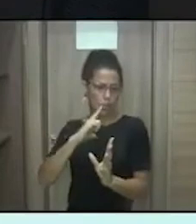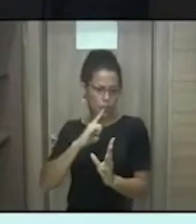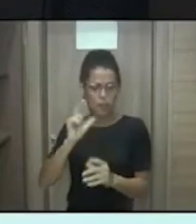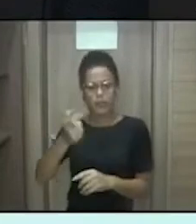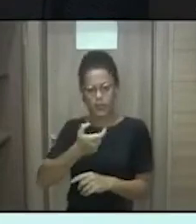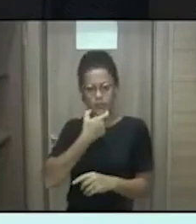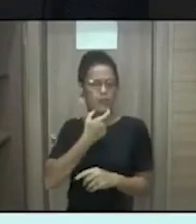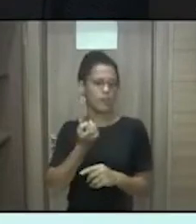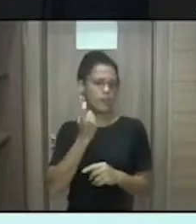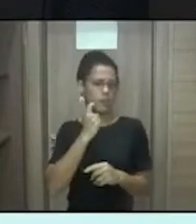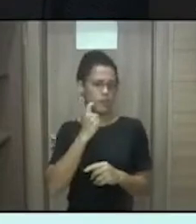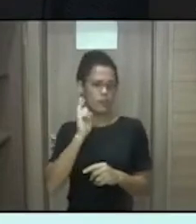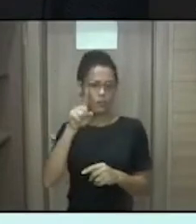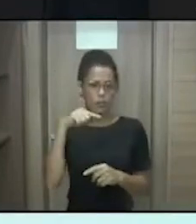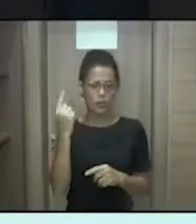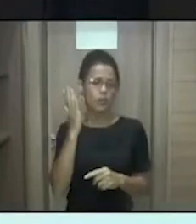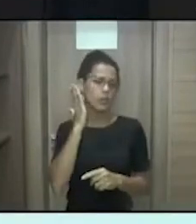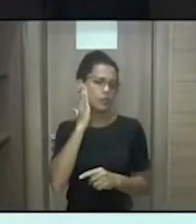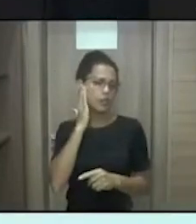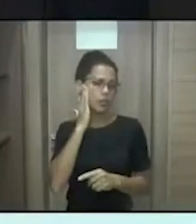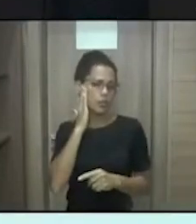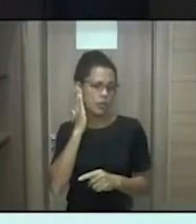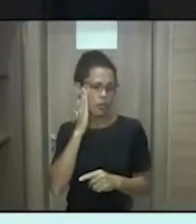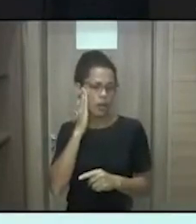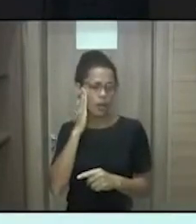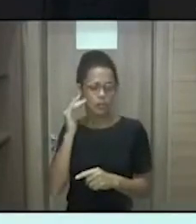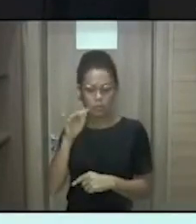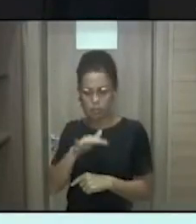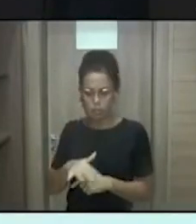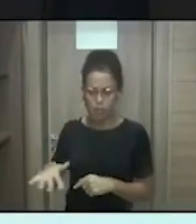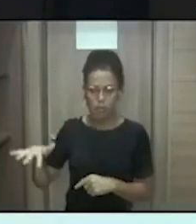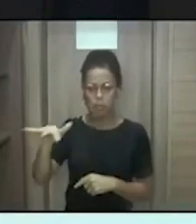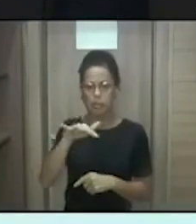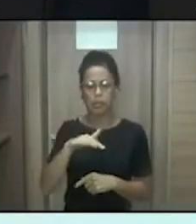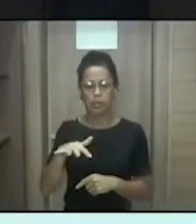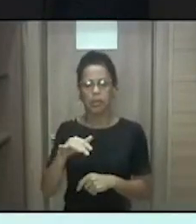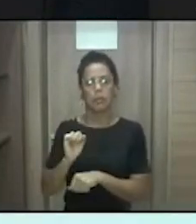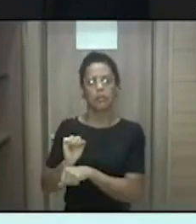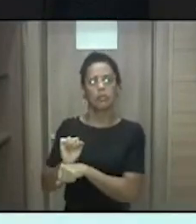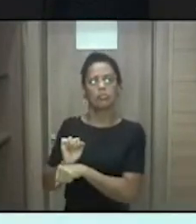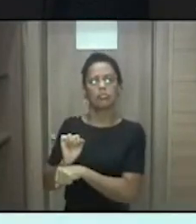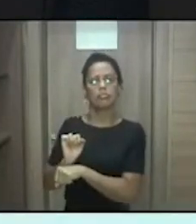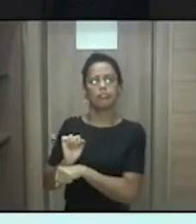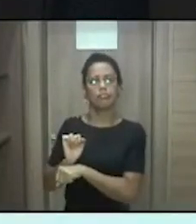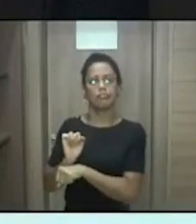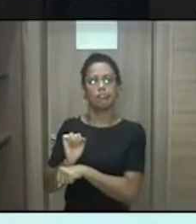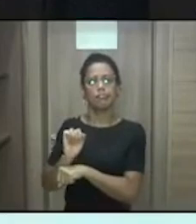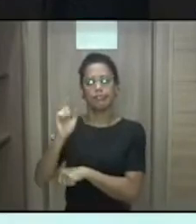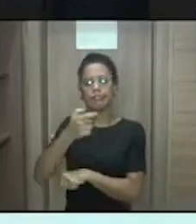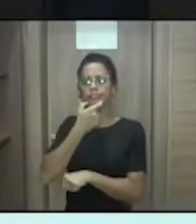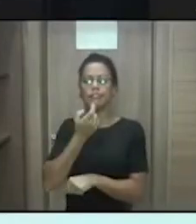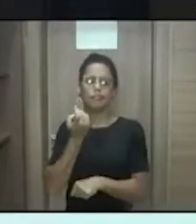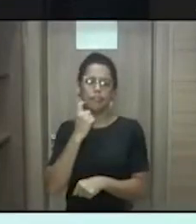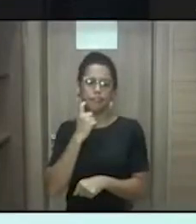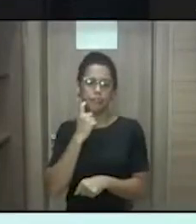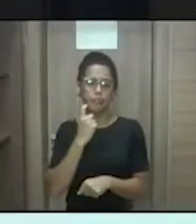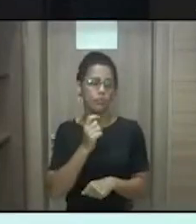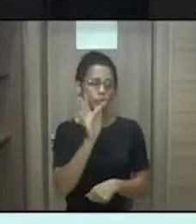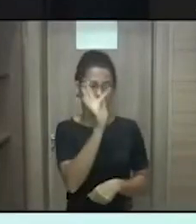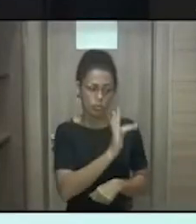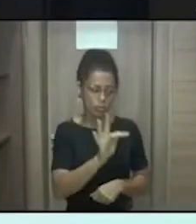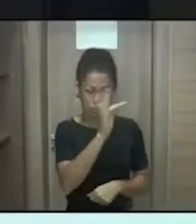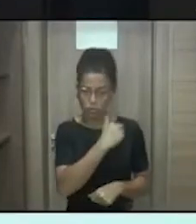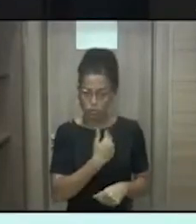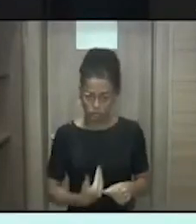prótese, nós sabemos quem é aquele público que está esperando a prótese, independente se for na faculdade pública ou na